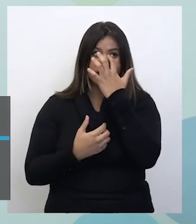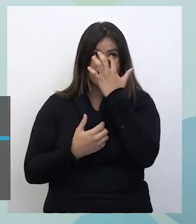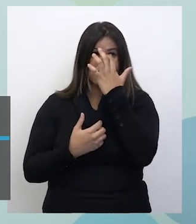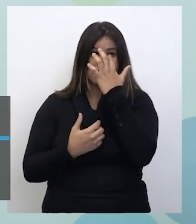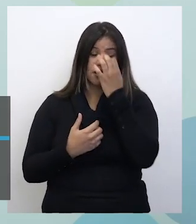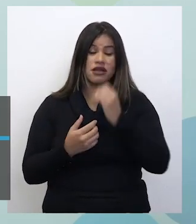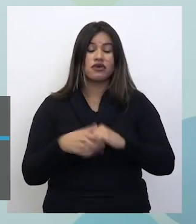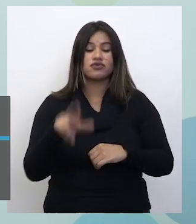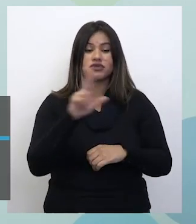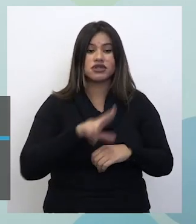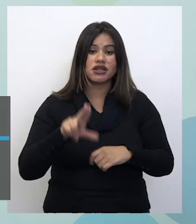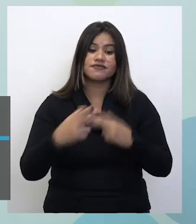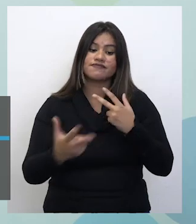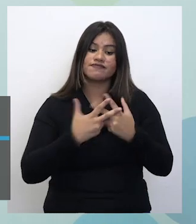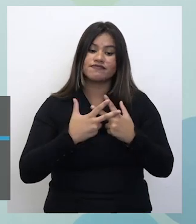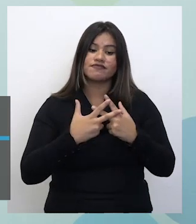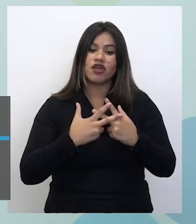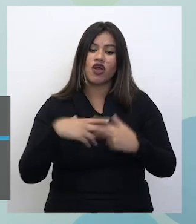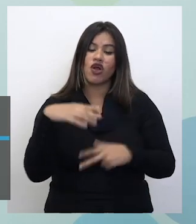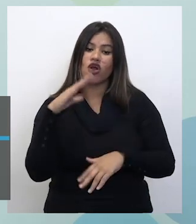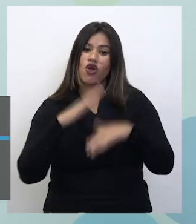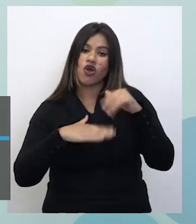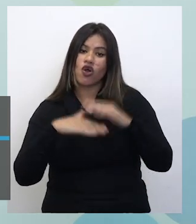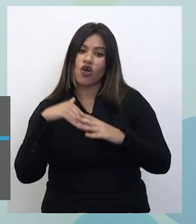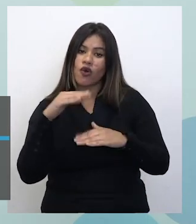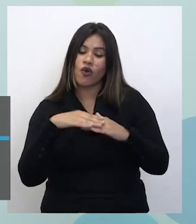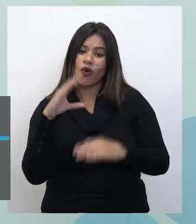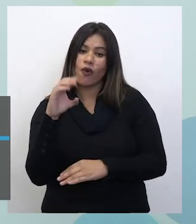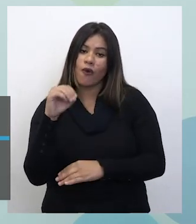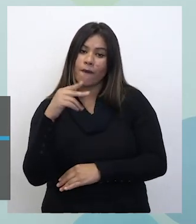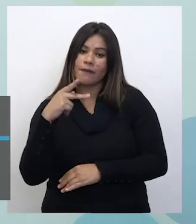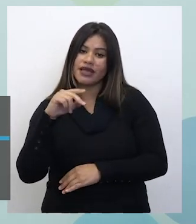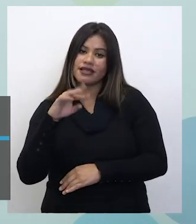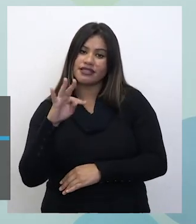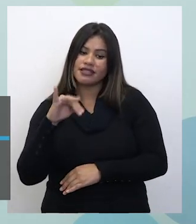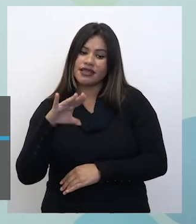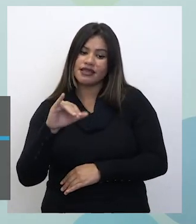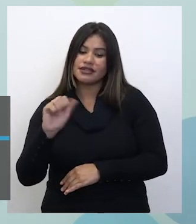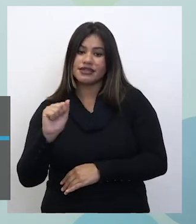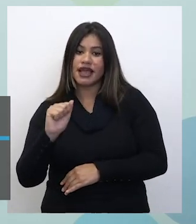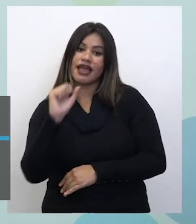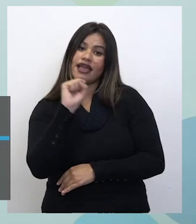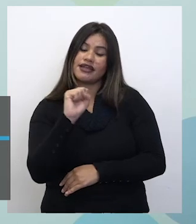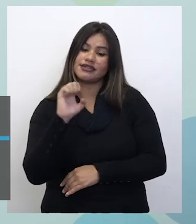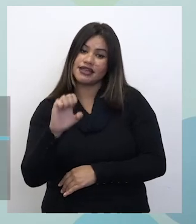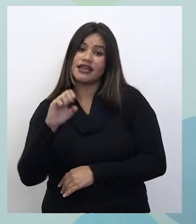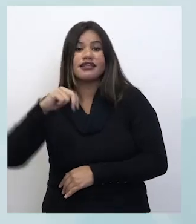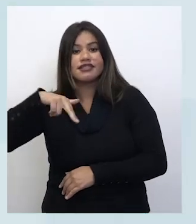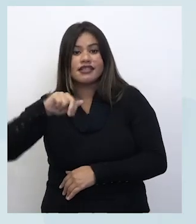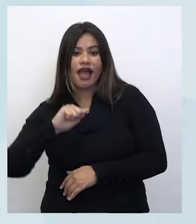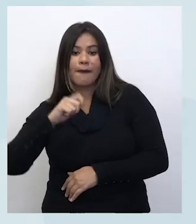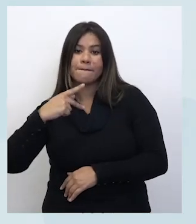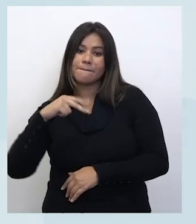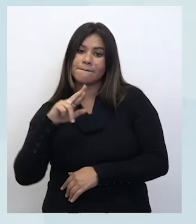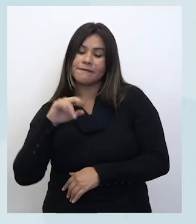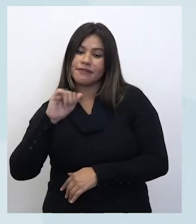a hashtag competência SE na prática. E hoje a gente trouxe uma hashtag também que pode ser utilizada